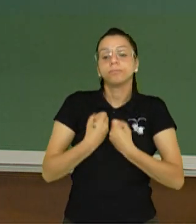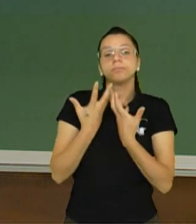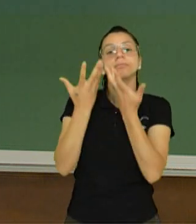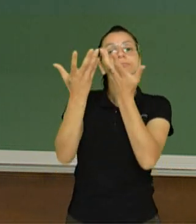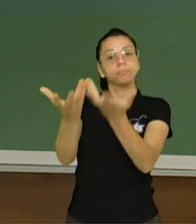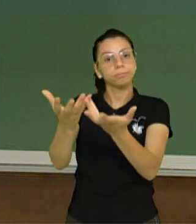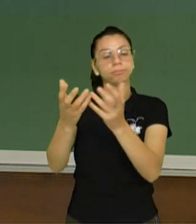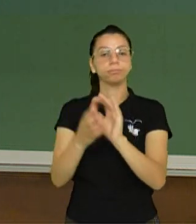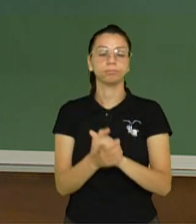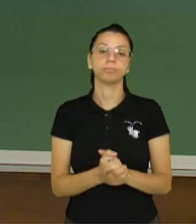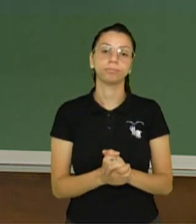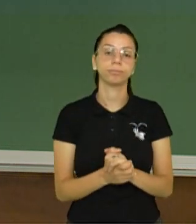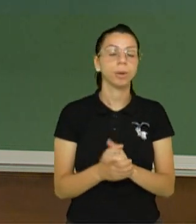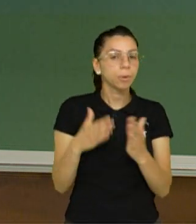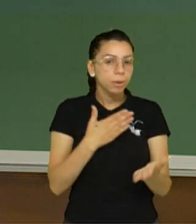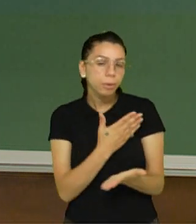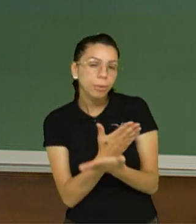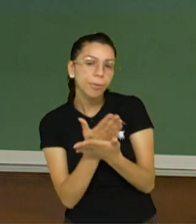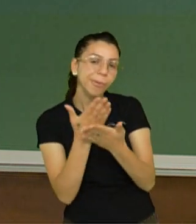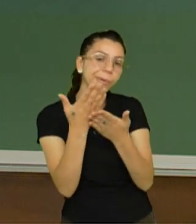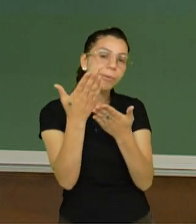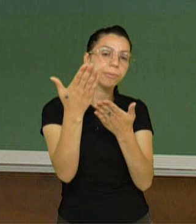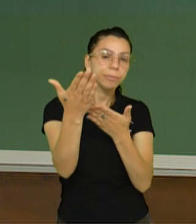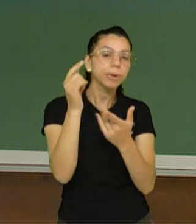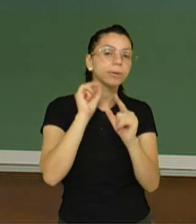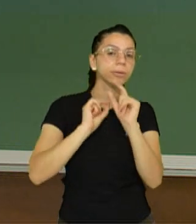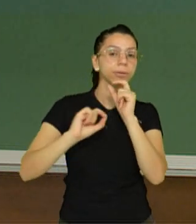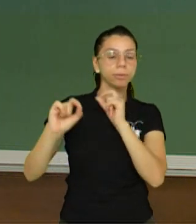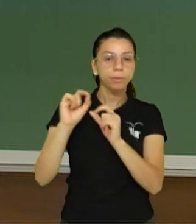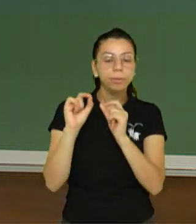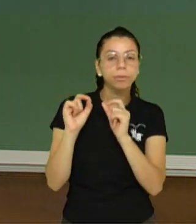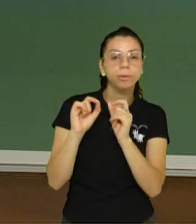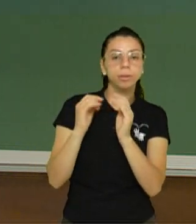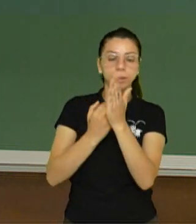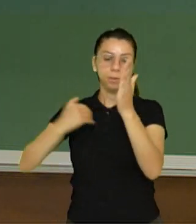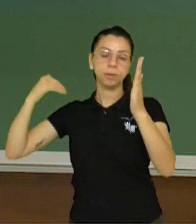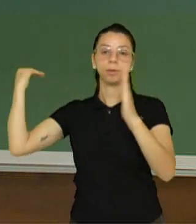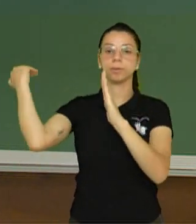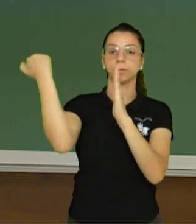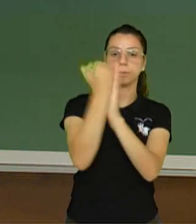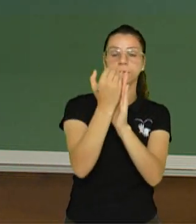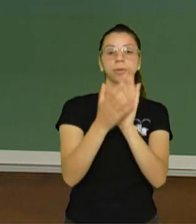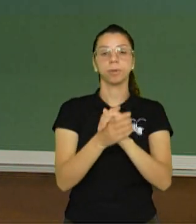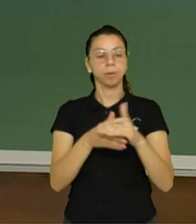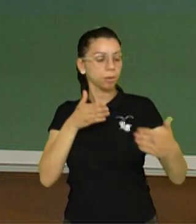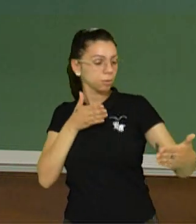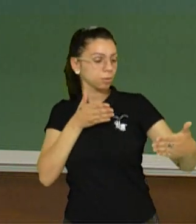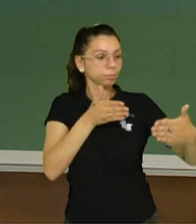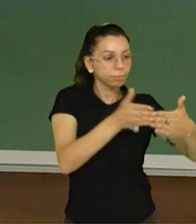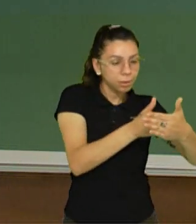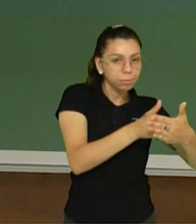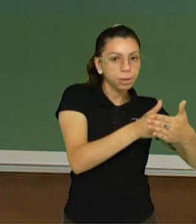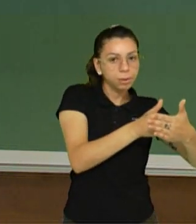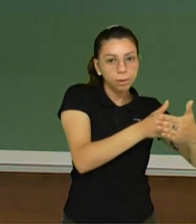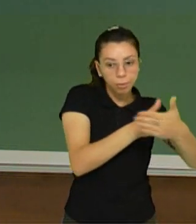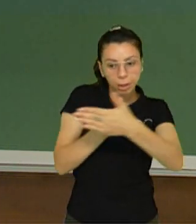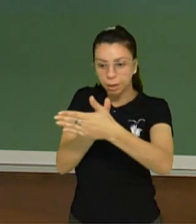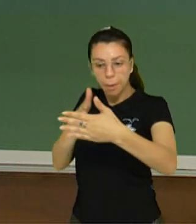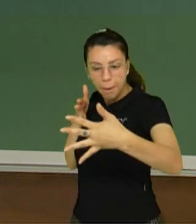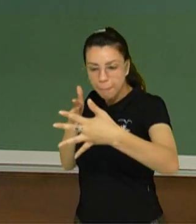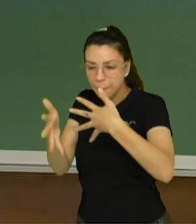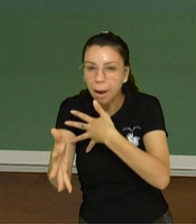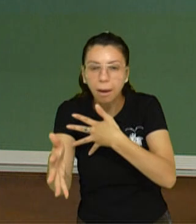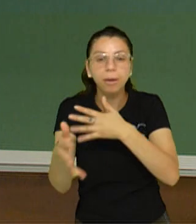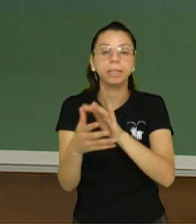subjetividade. Então já começa essa tendência de extrapolar esses limites ali da justa medida, do